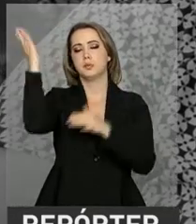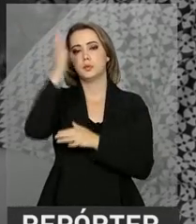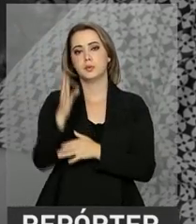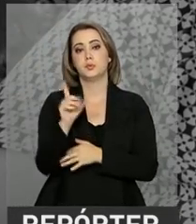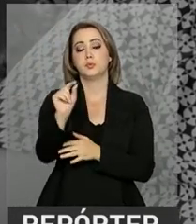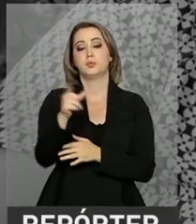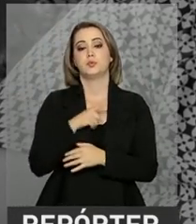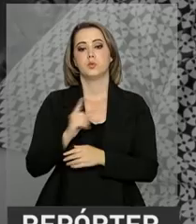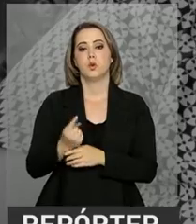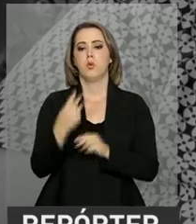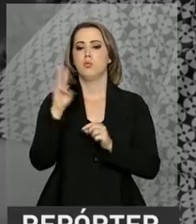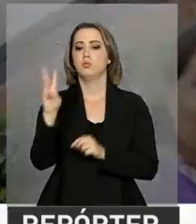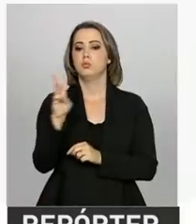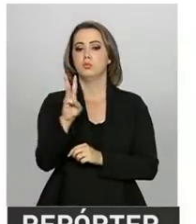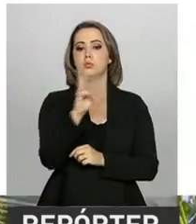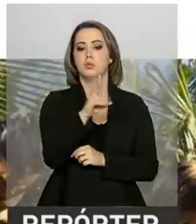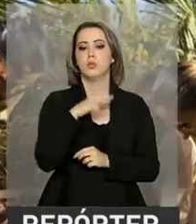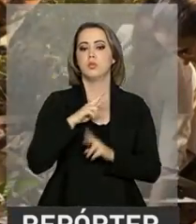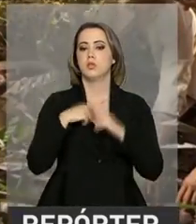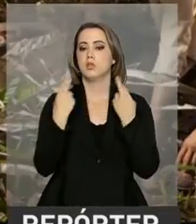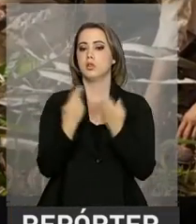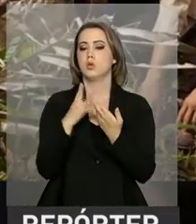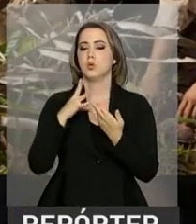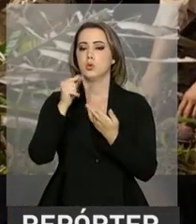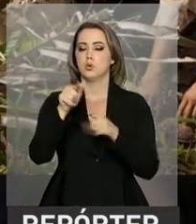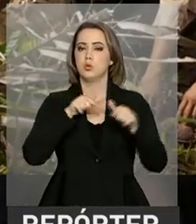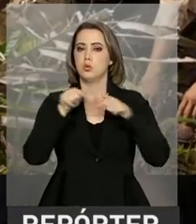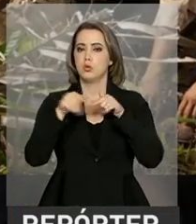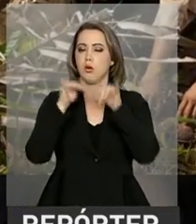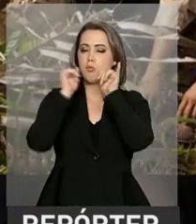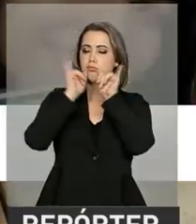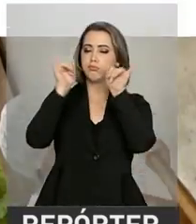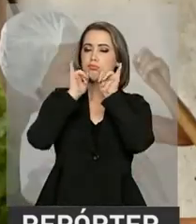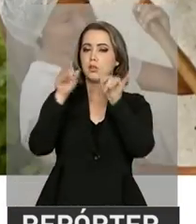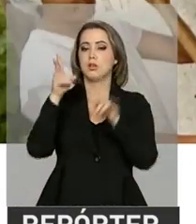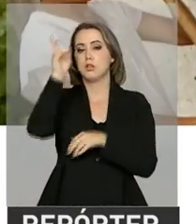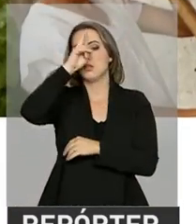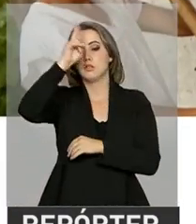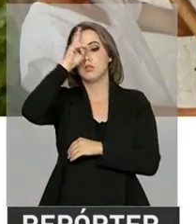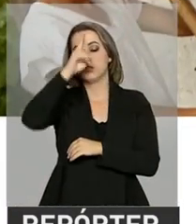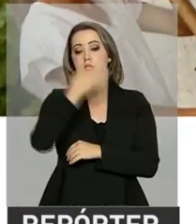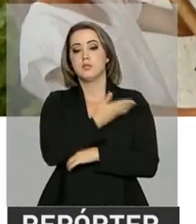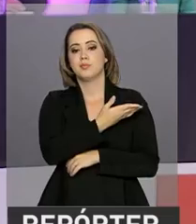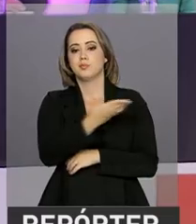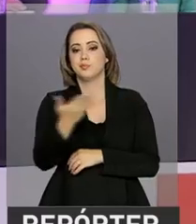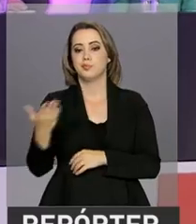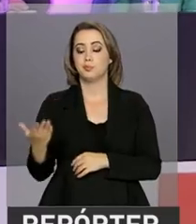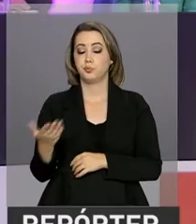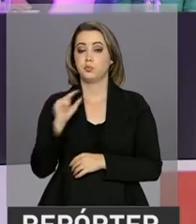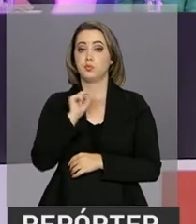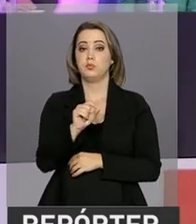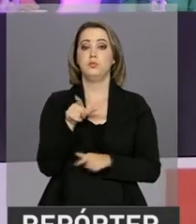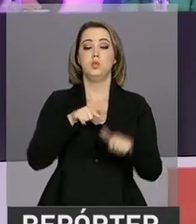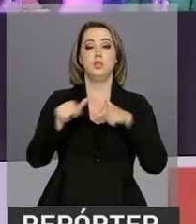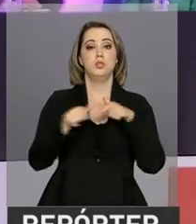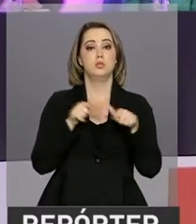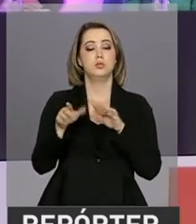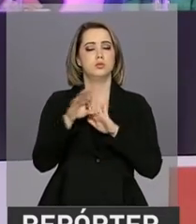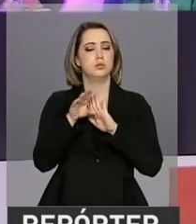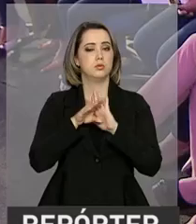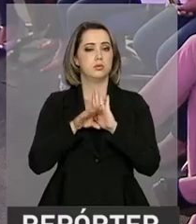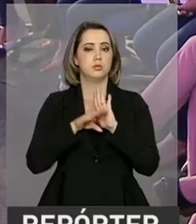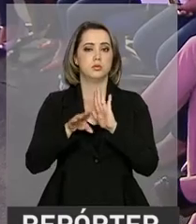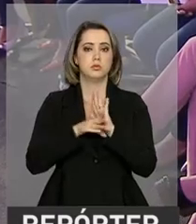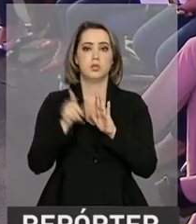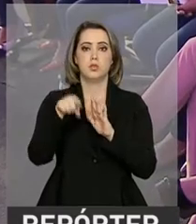uma página na internet reúne o material de divulgação e as histórias das agricultoras entre as ações previstas na campanha